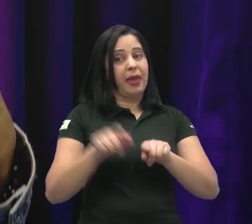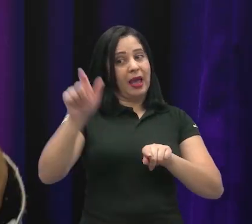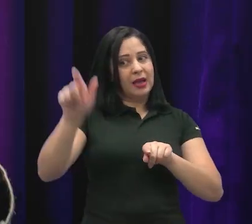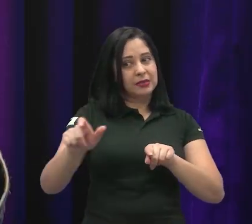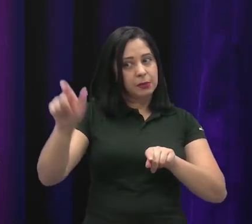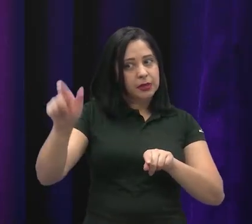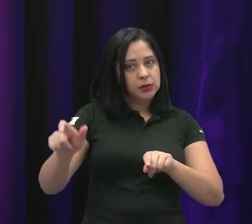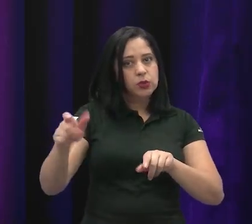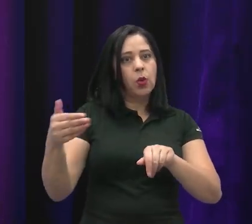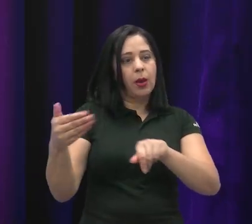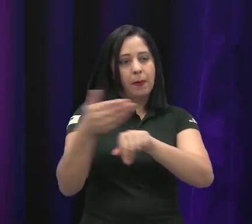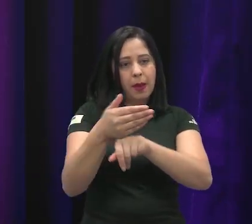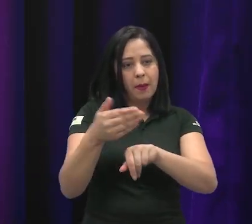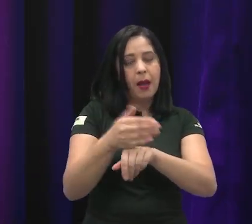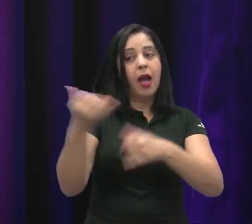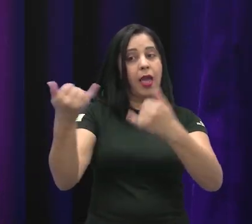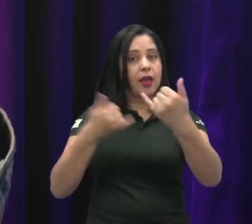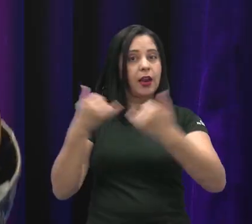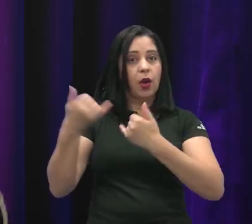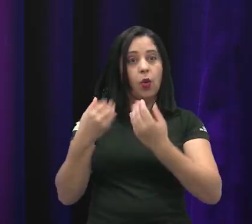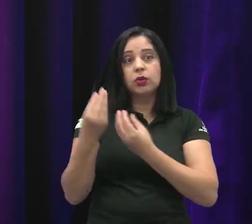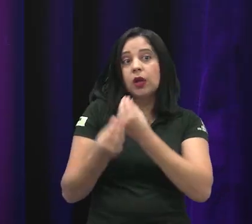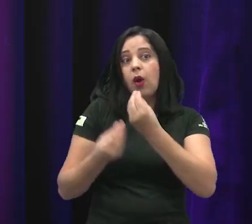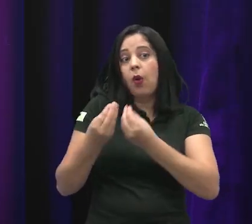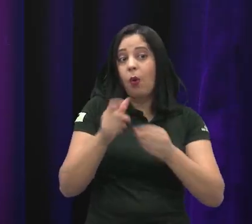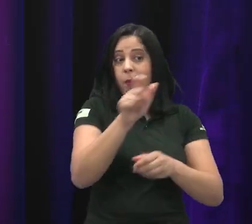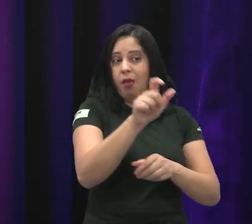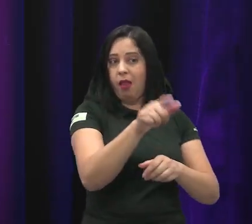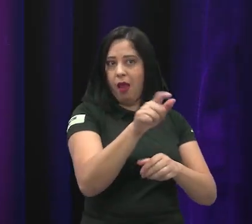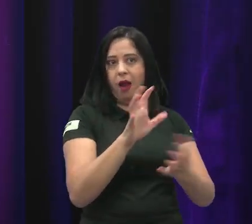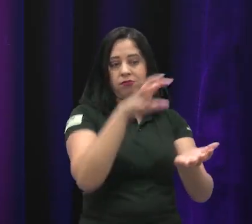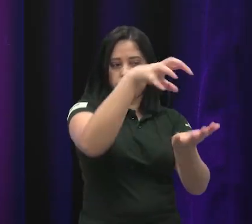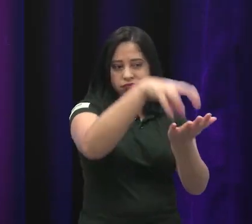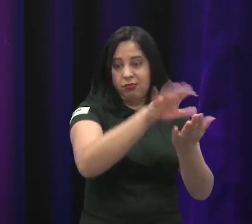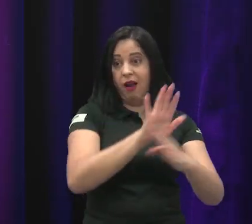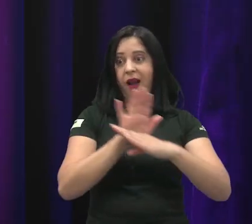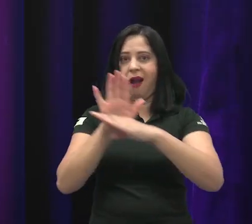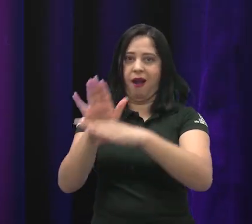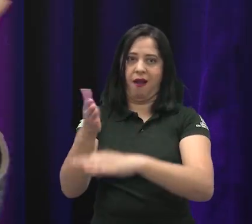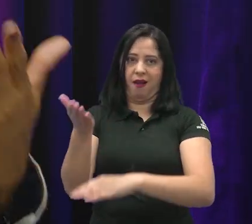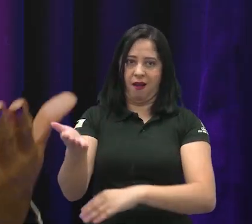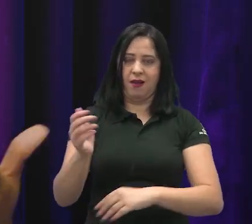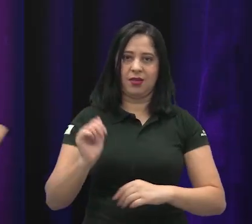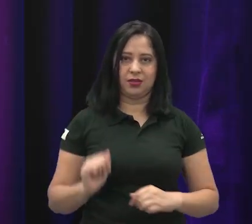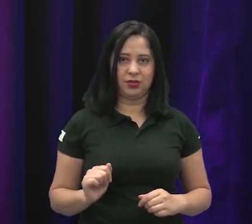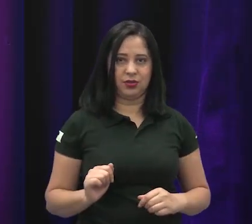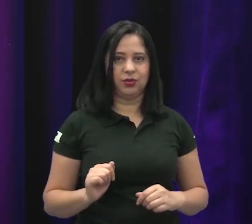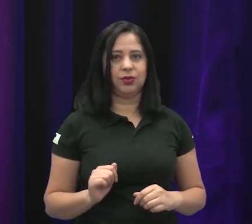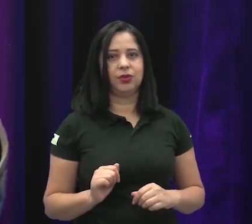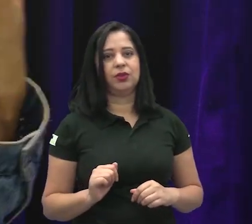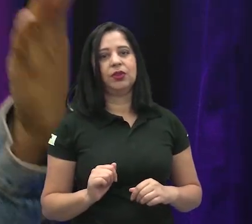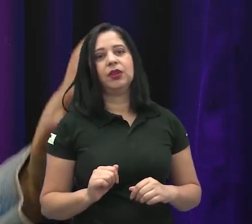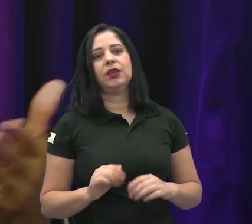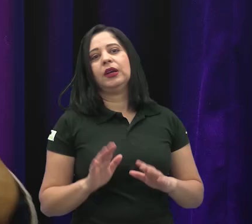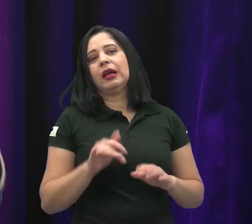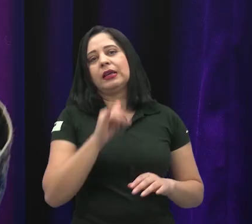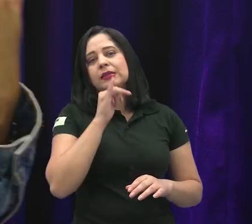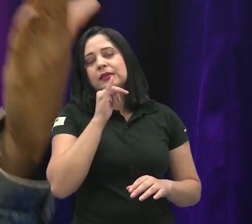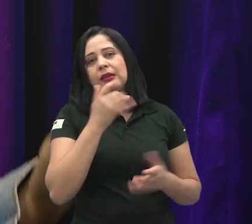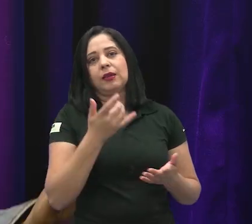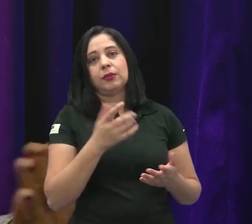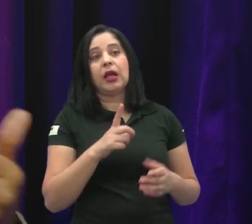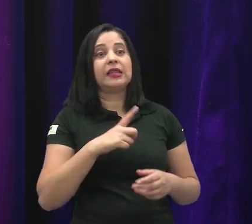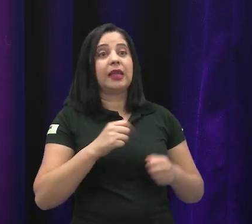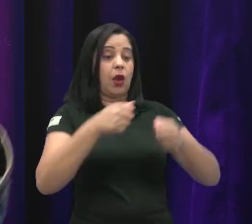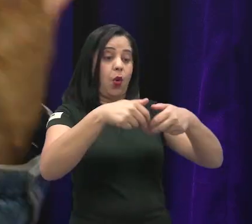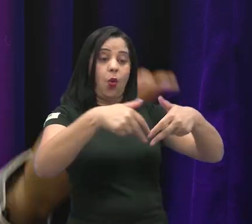tiveram uma importância, uma história marcante para contar, fizeram a diferença para aquela instituição seguir, né? Há mais de 10 anos, há